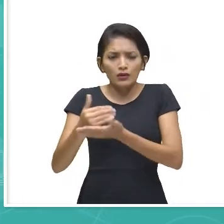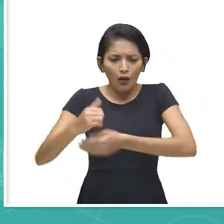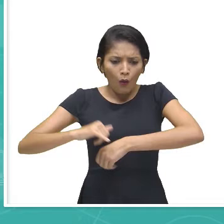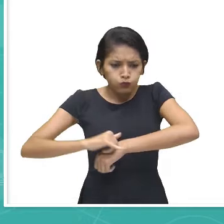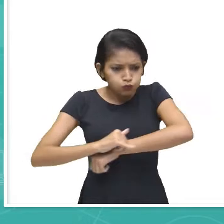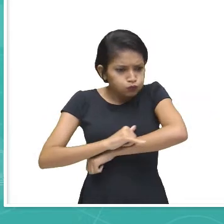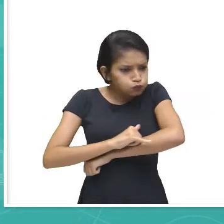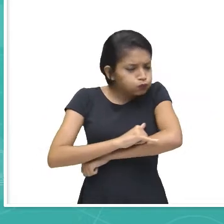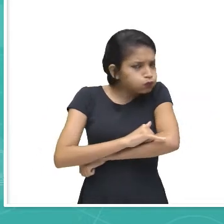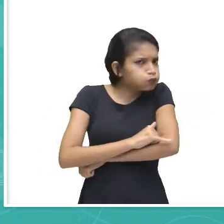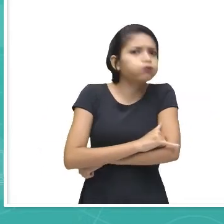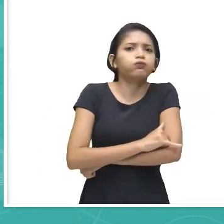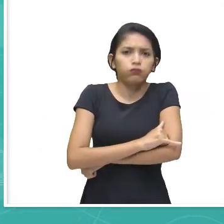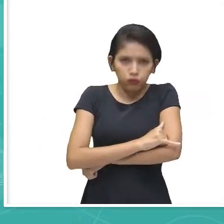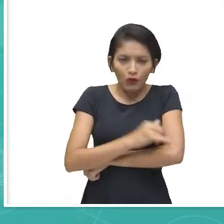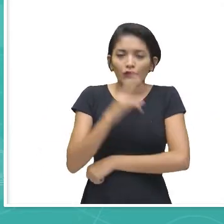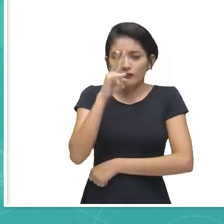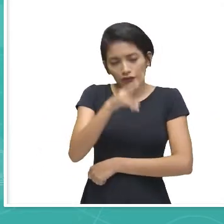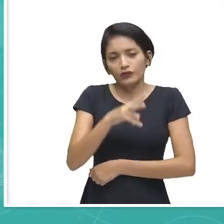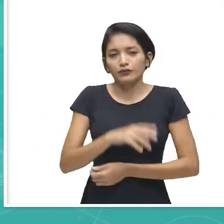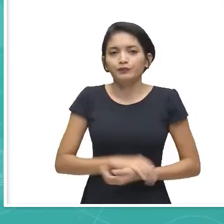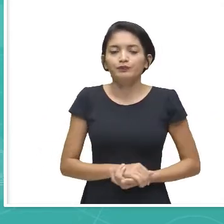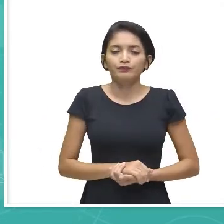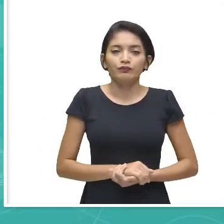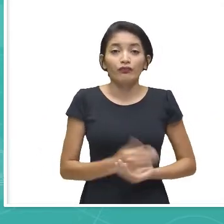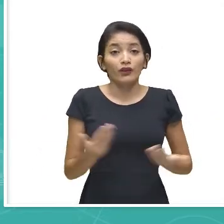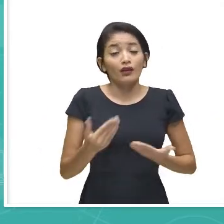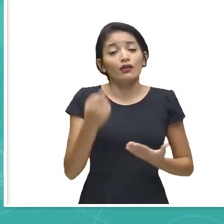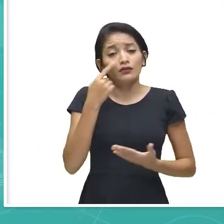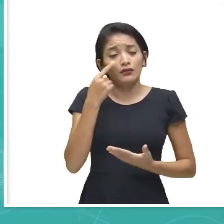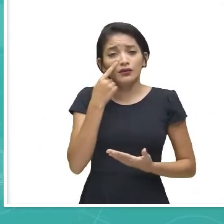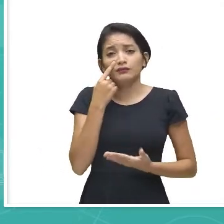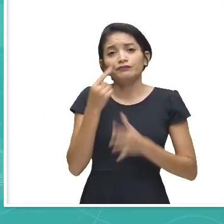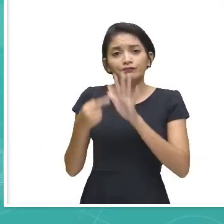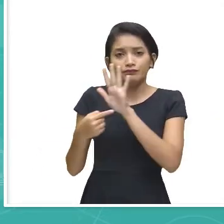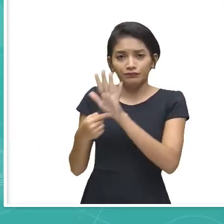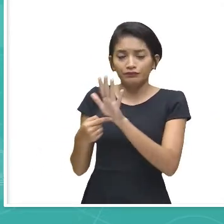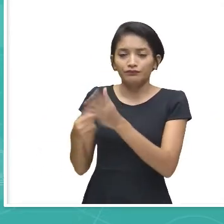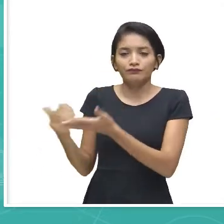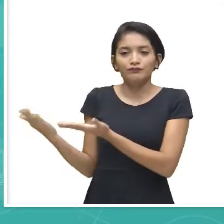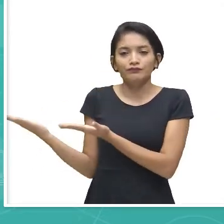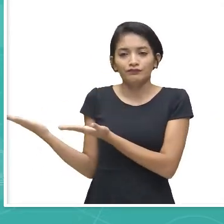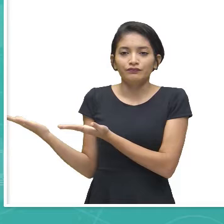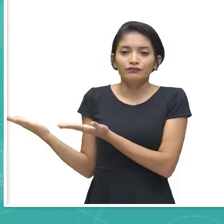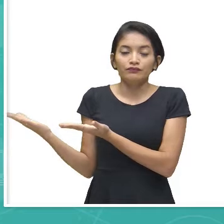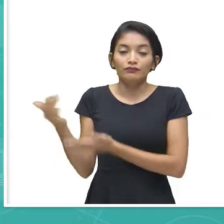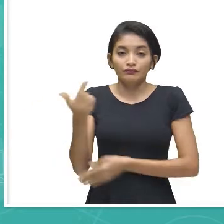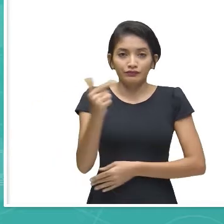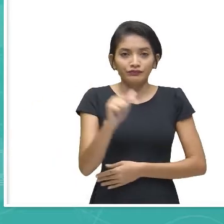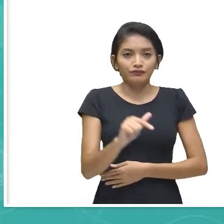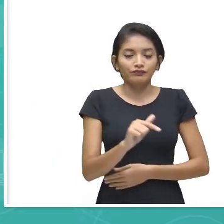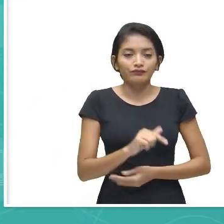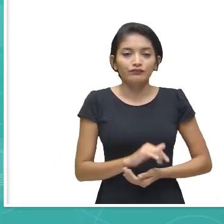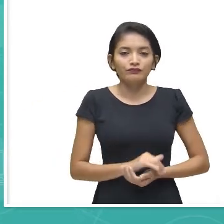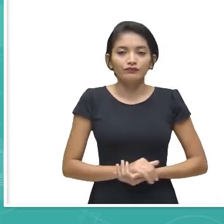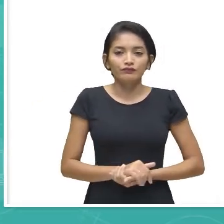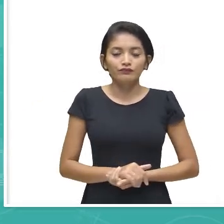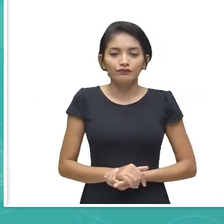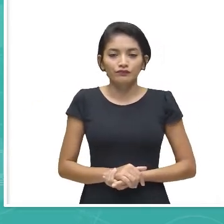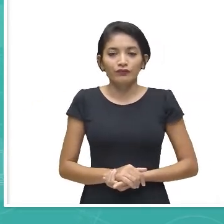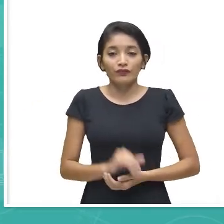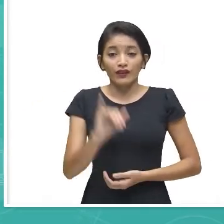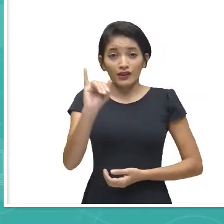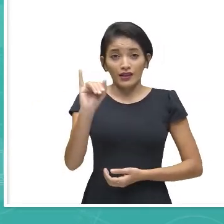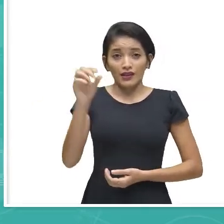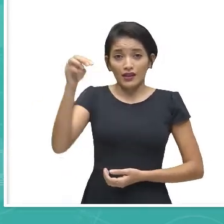querem aprender? Então vem comigo. Observa aí na tela, primeiramente, mais uma vez.